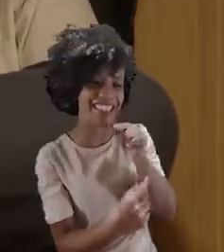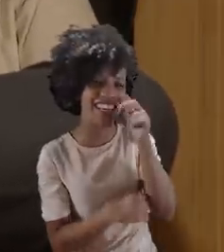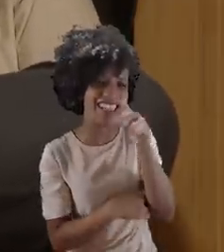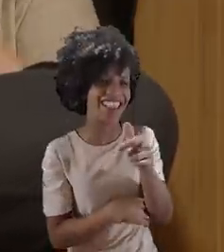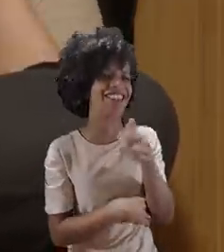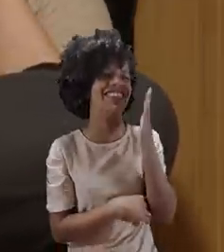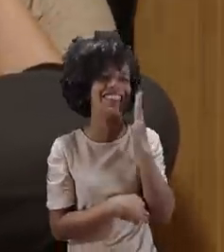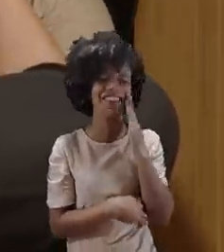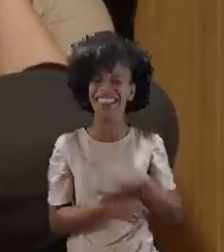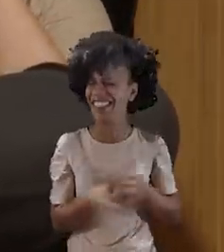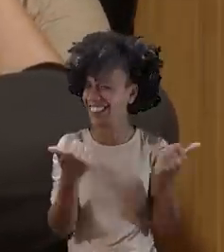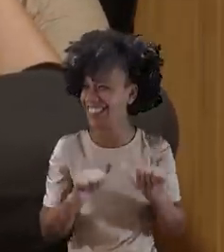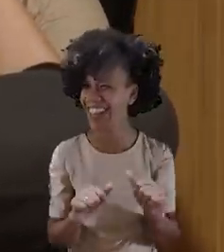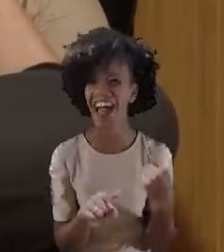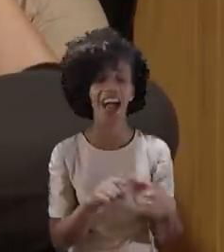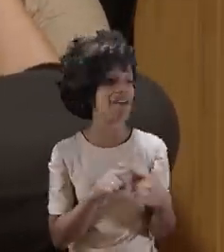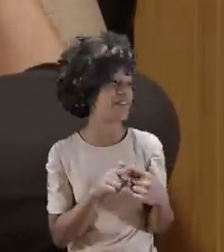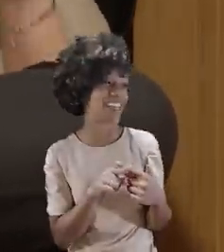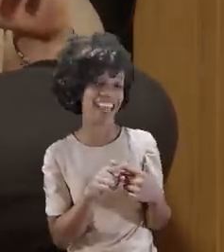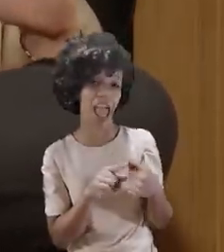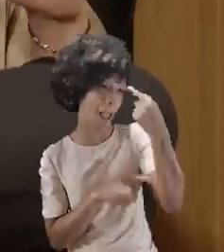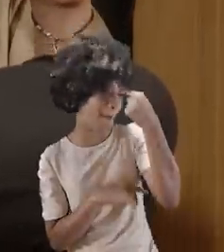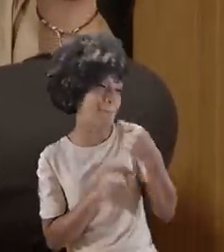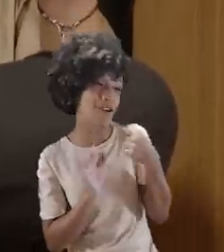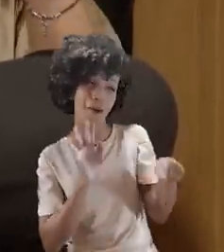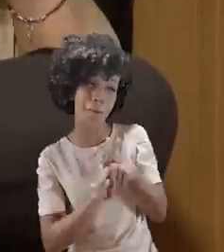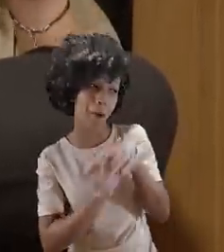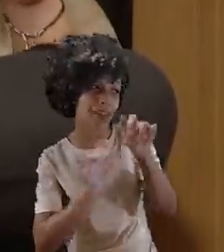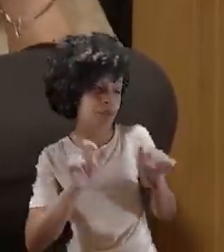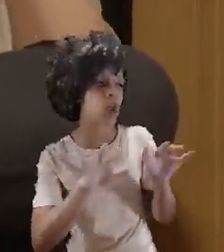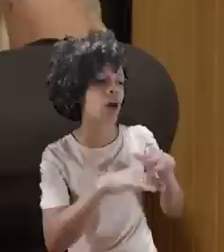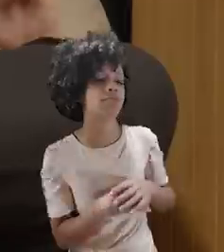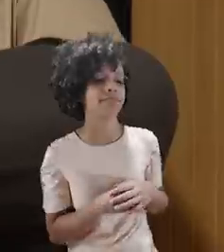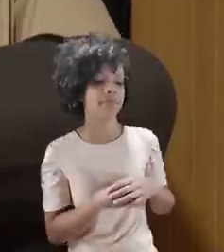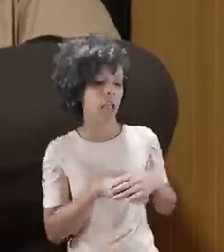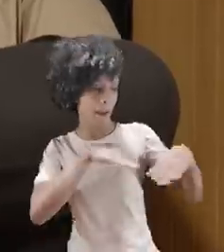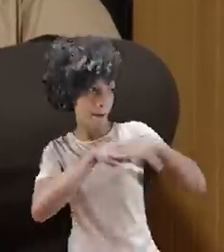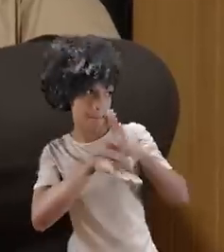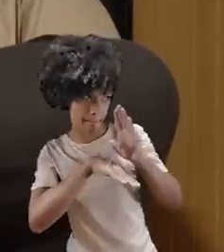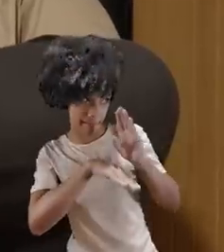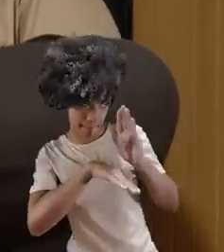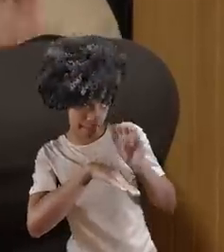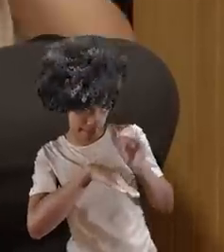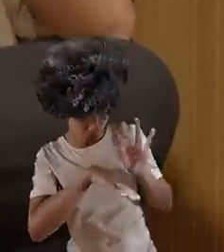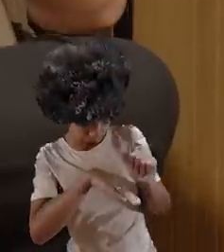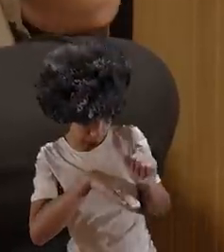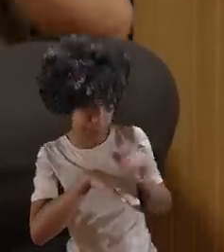saber o que ele por isso que é o pior marca que é muito característico ele andava assim mano bota